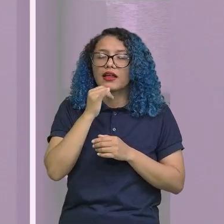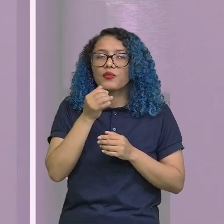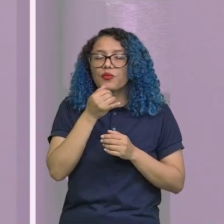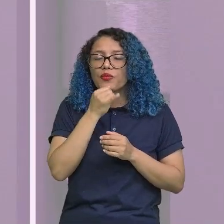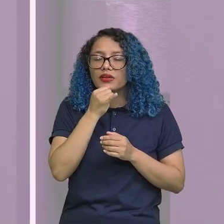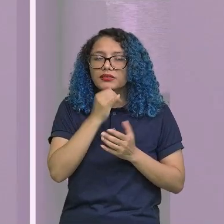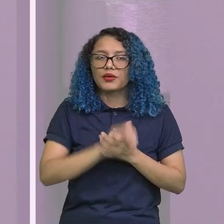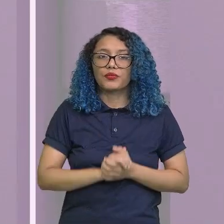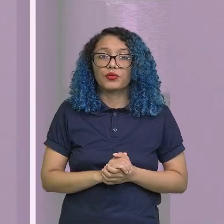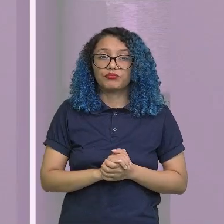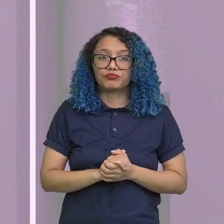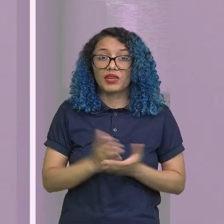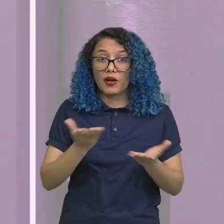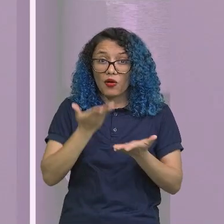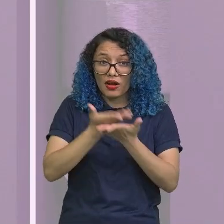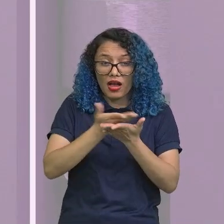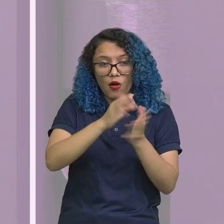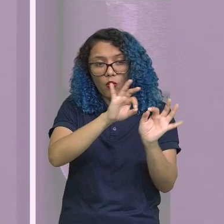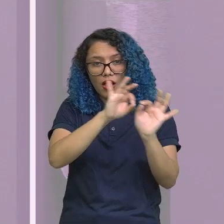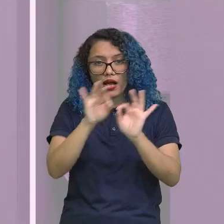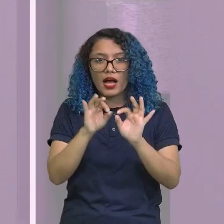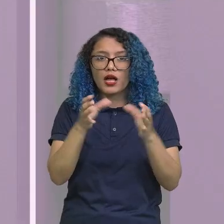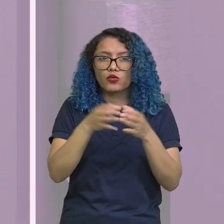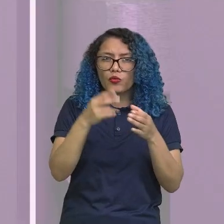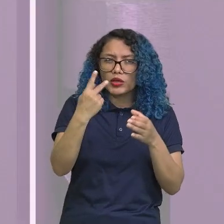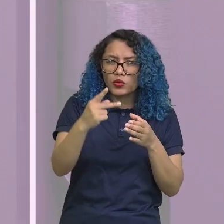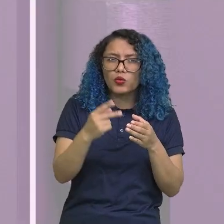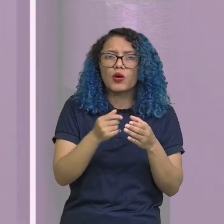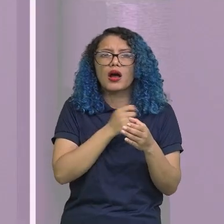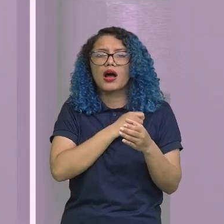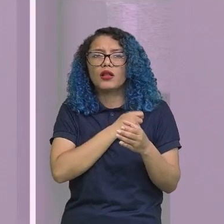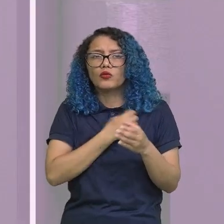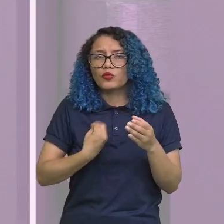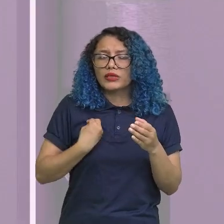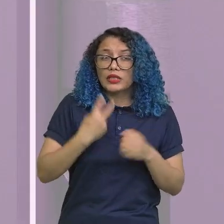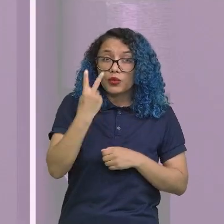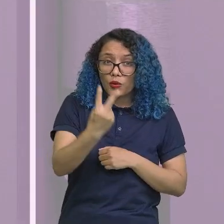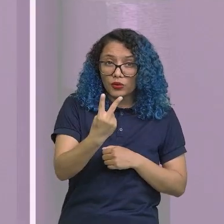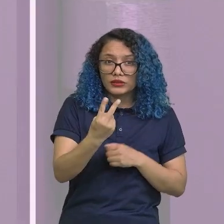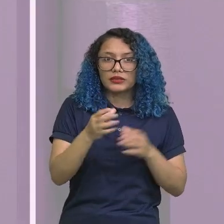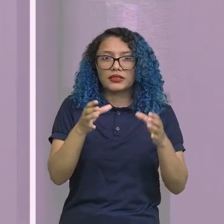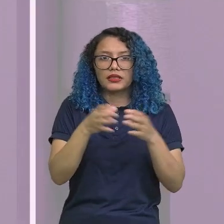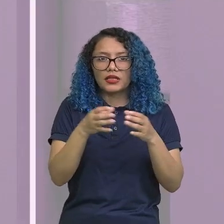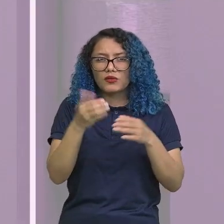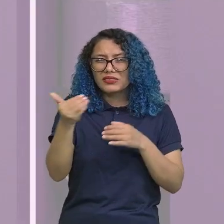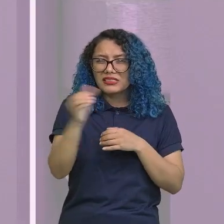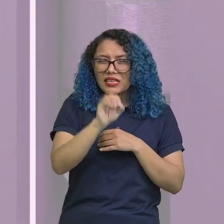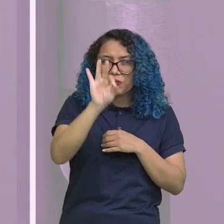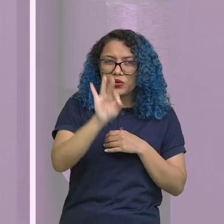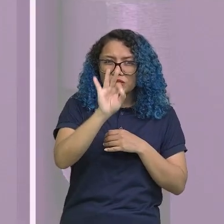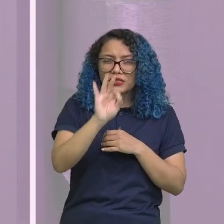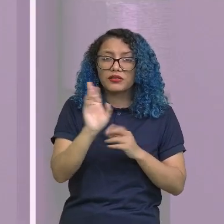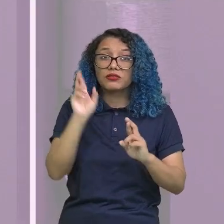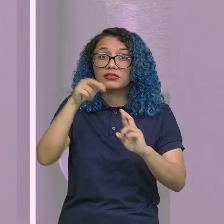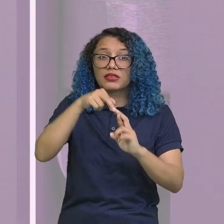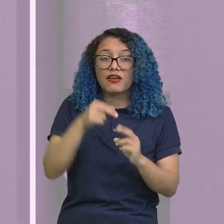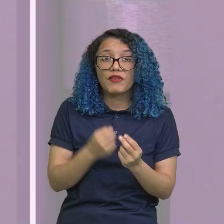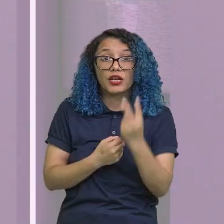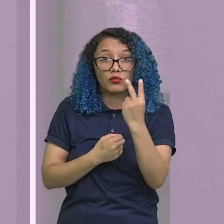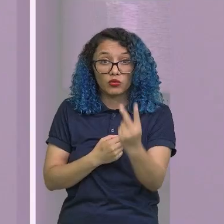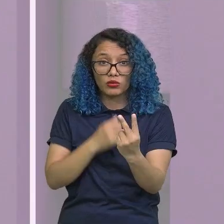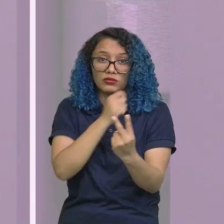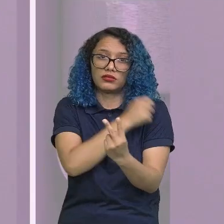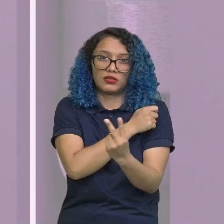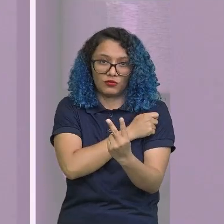assistindo a aula, na sua turma, vamos supor que há 2 alunos. Então, 100% o todo serão os 2